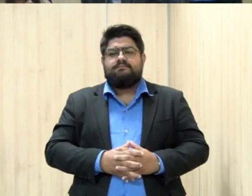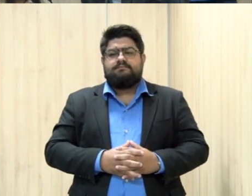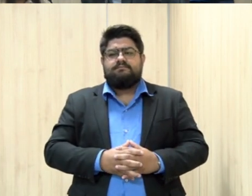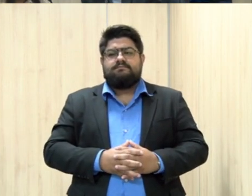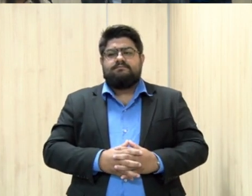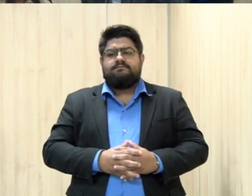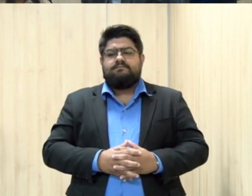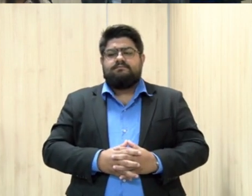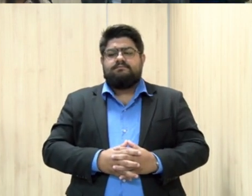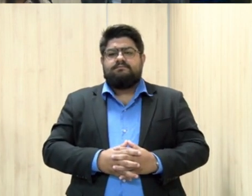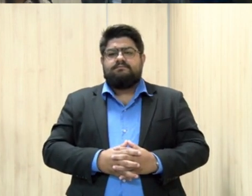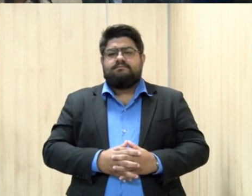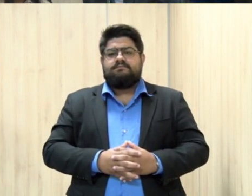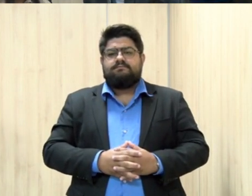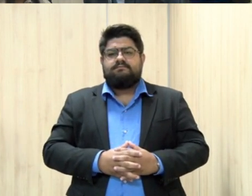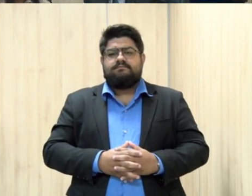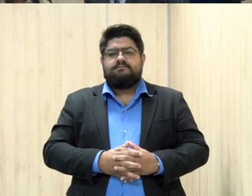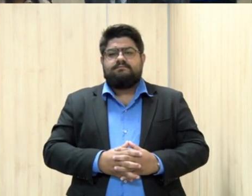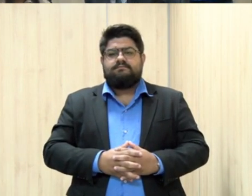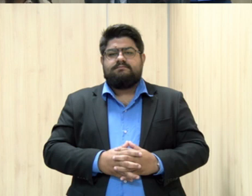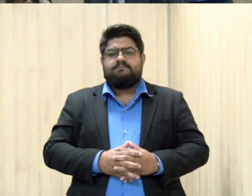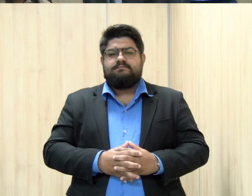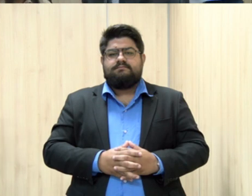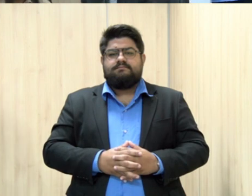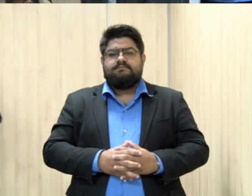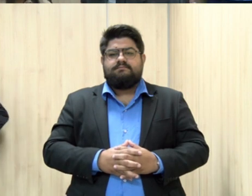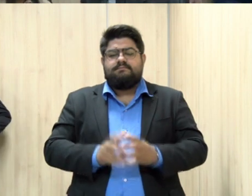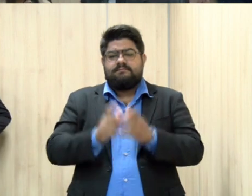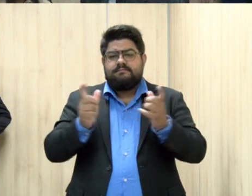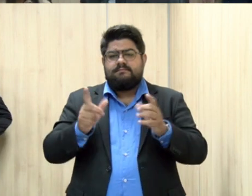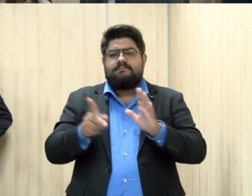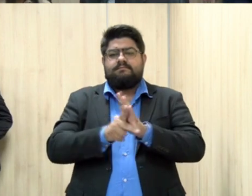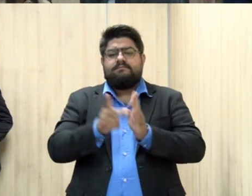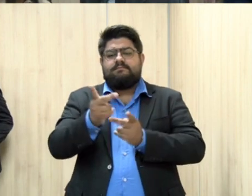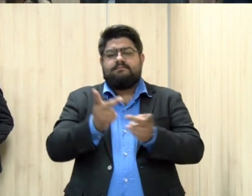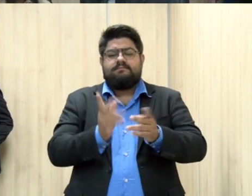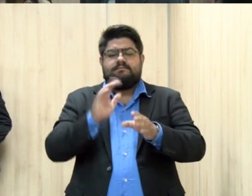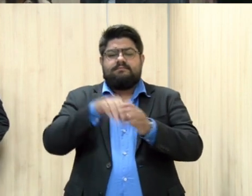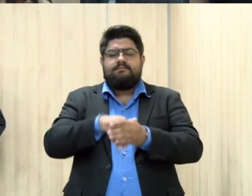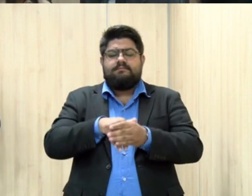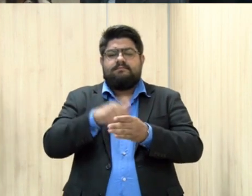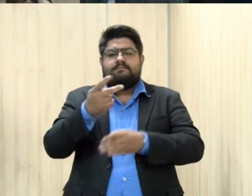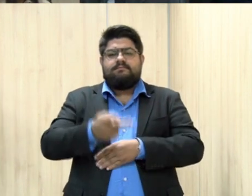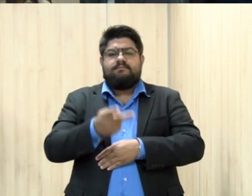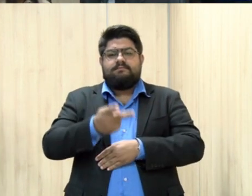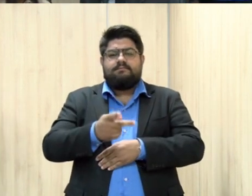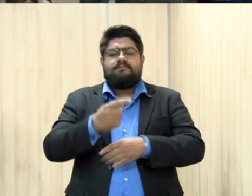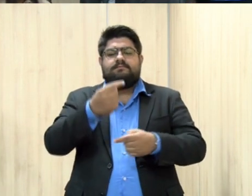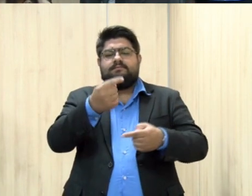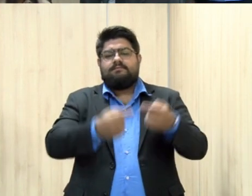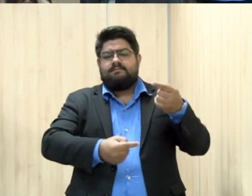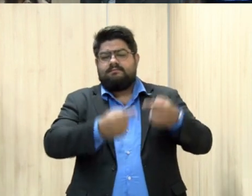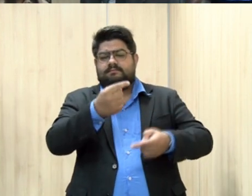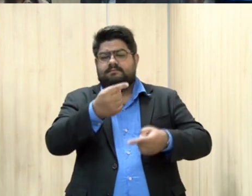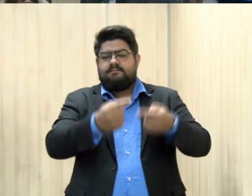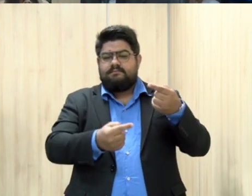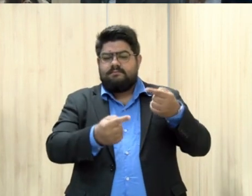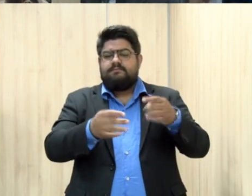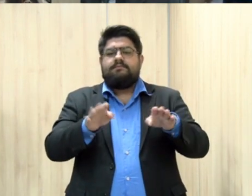é muito rigoroso no tocante aos projetos aqui votados os projetos aqui discutidos